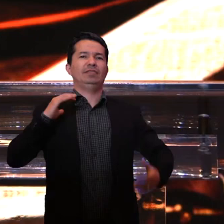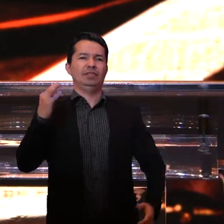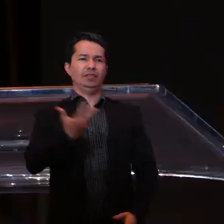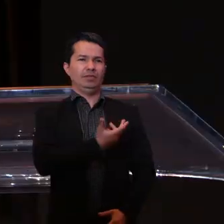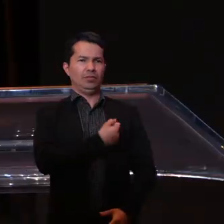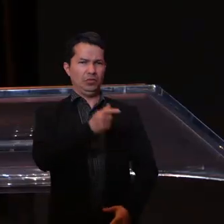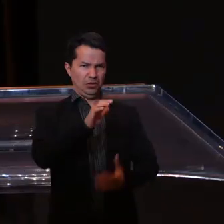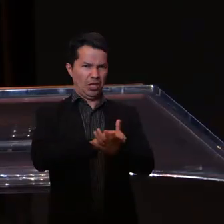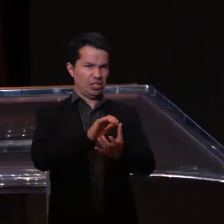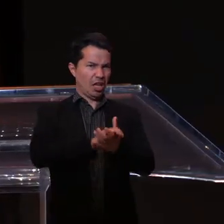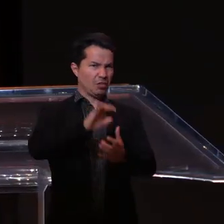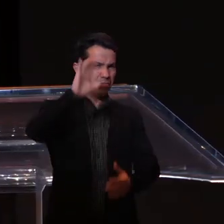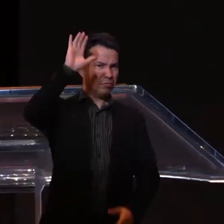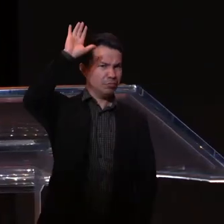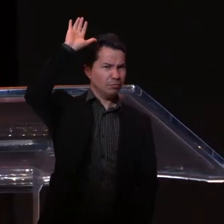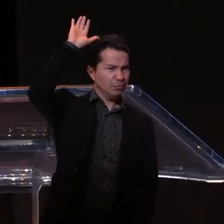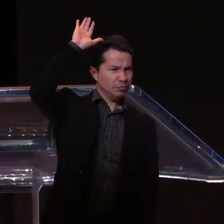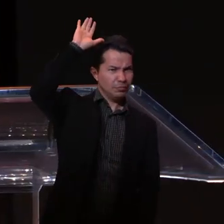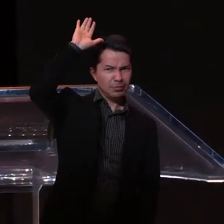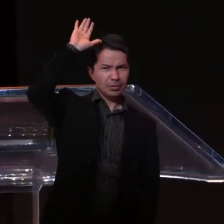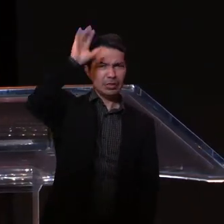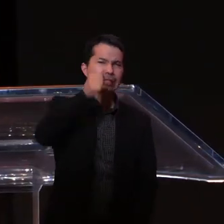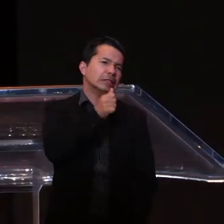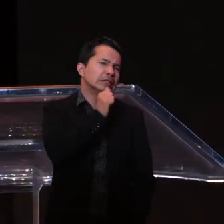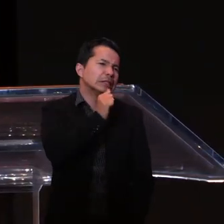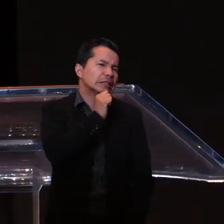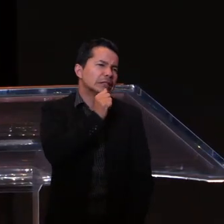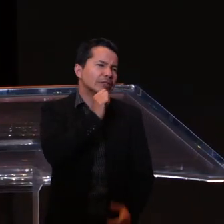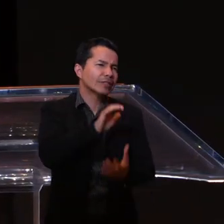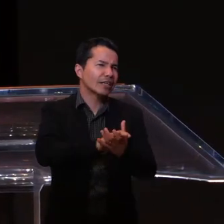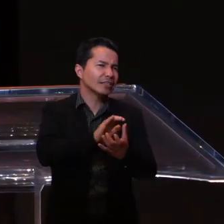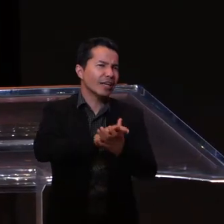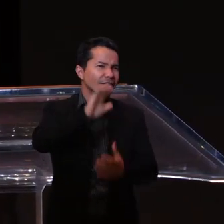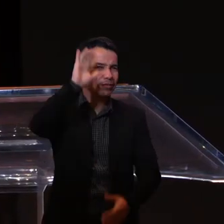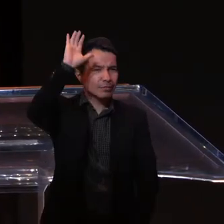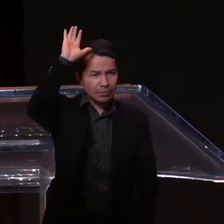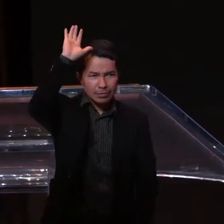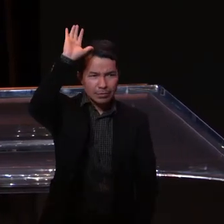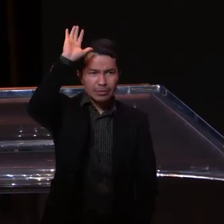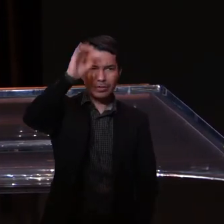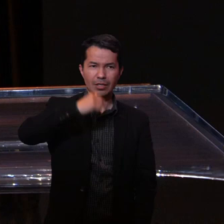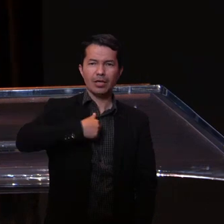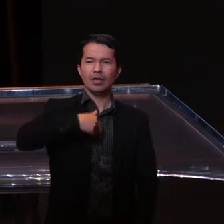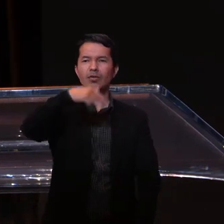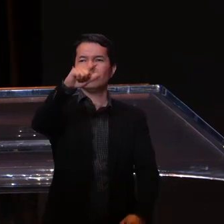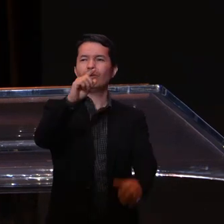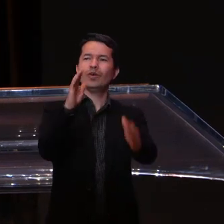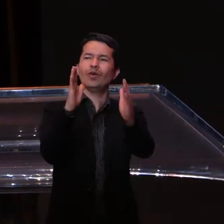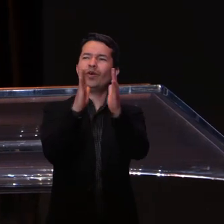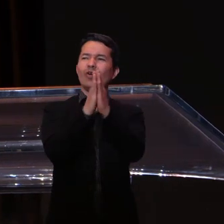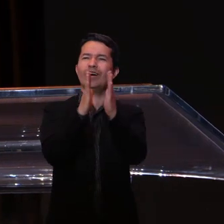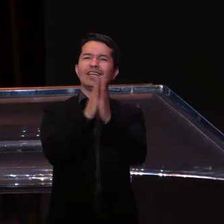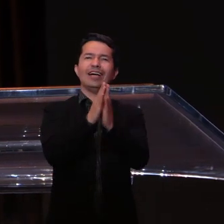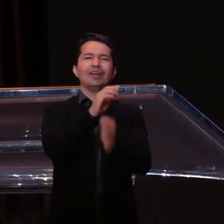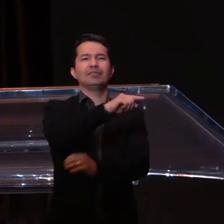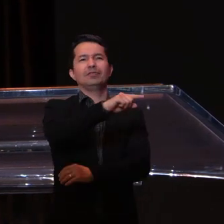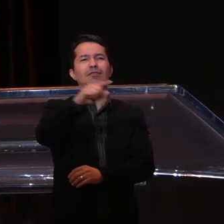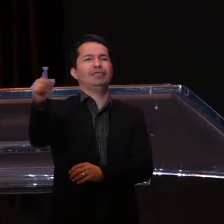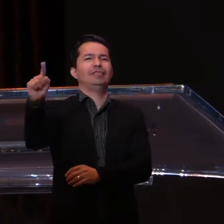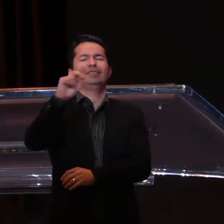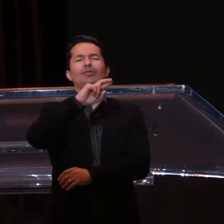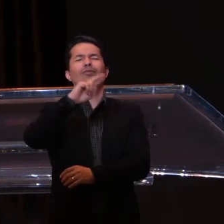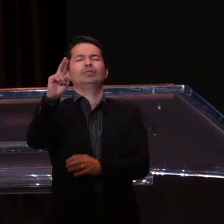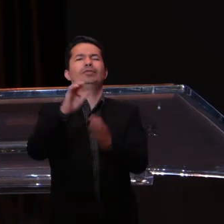aqui, levanta a mão. Quem não é casado, levanta a mão também. Eu vou orar por você, em nome de Jesus, está no lugar certo.